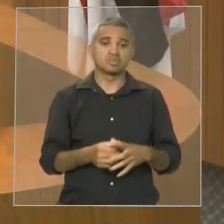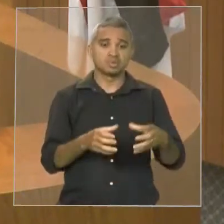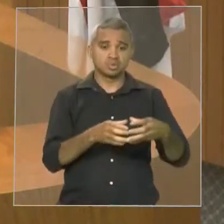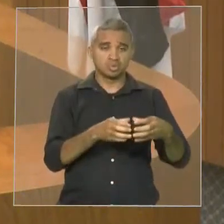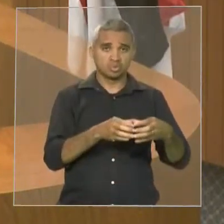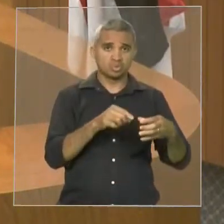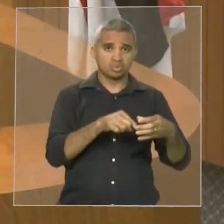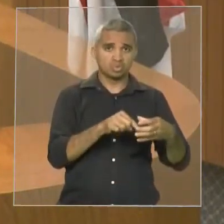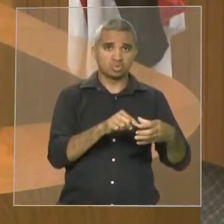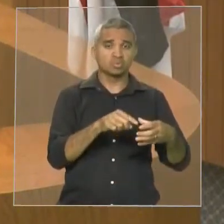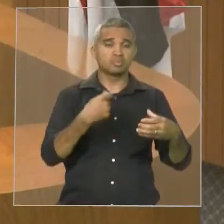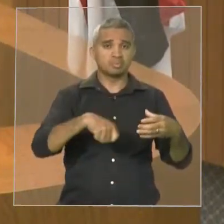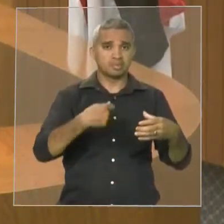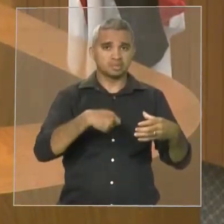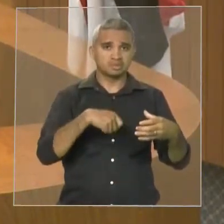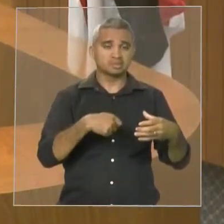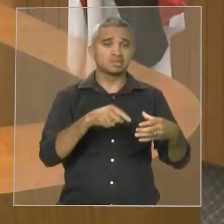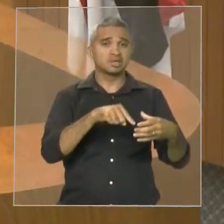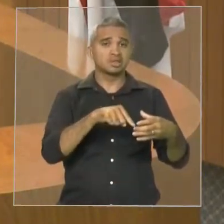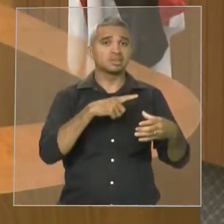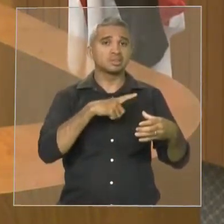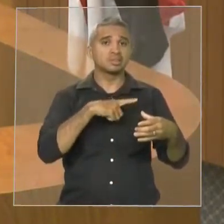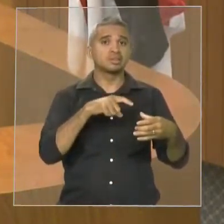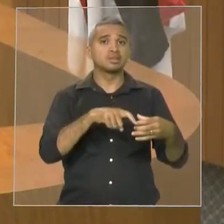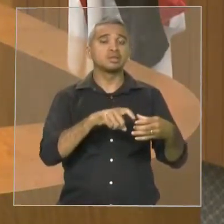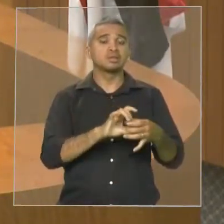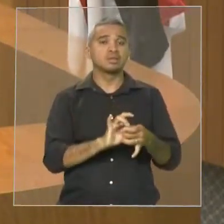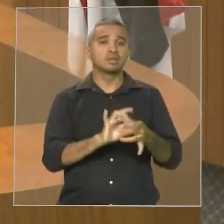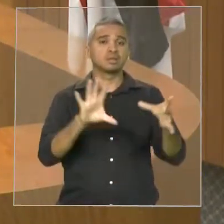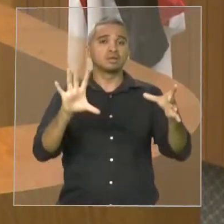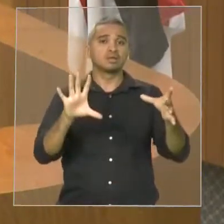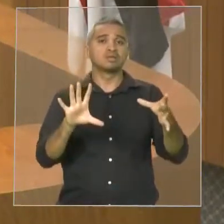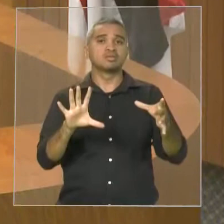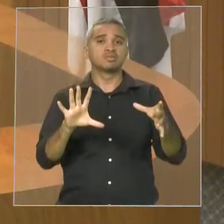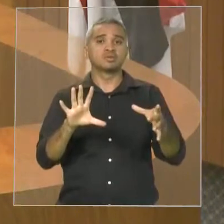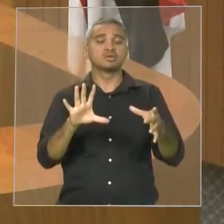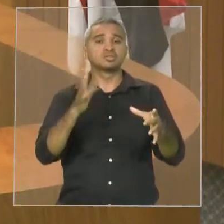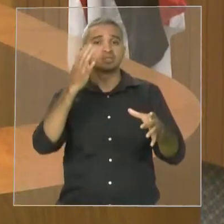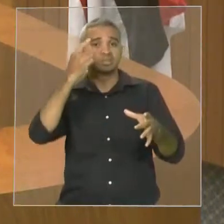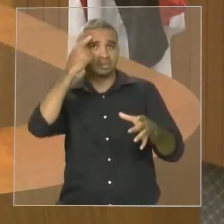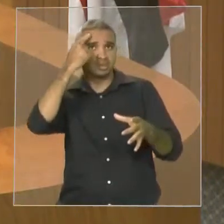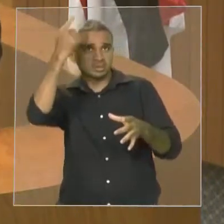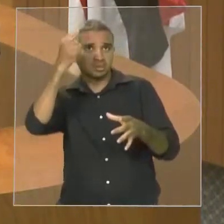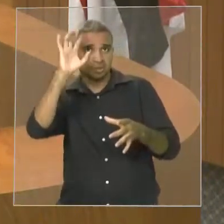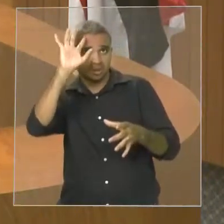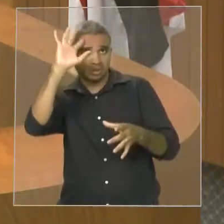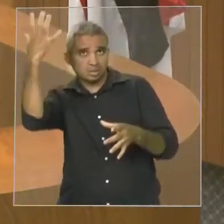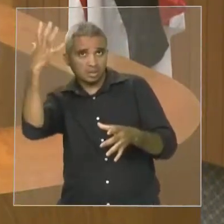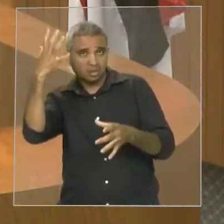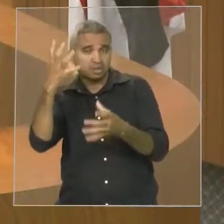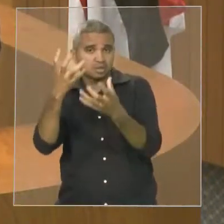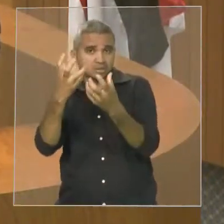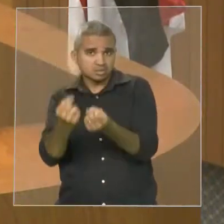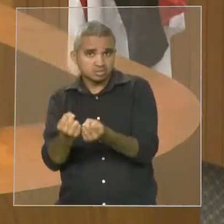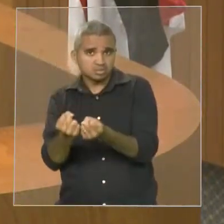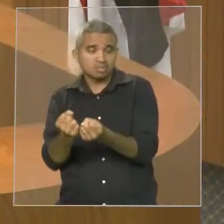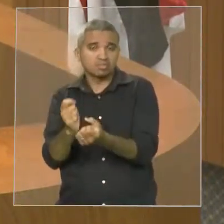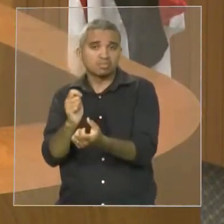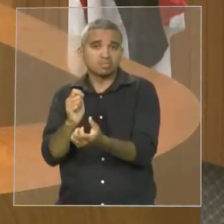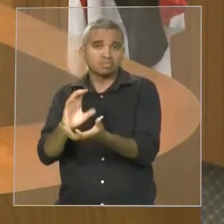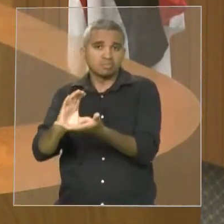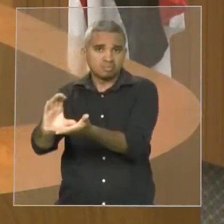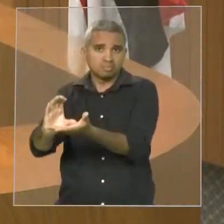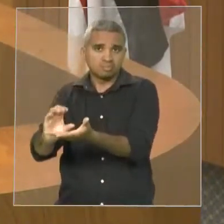planejar, para deliberar e para decidir sobre a política de investimentos do Instituto de Previdência. Mas